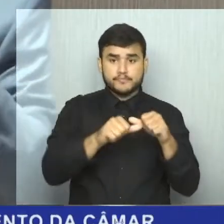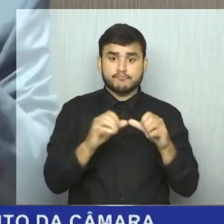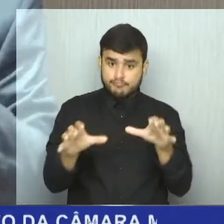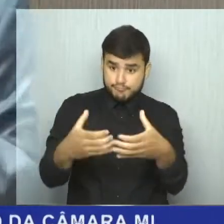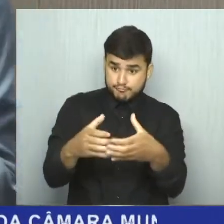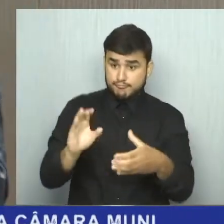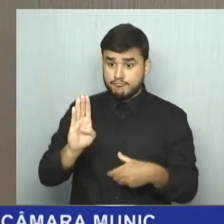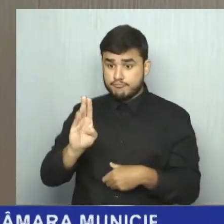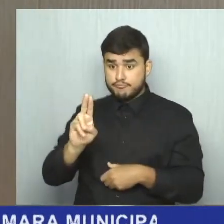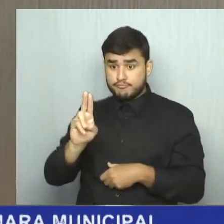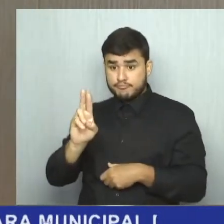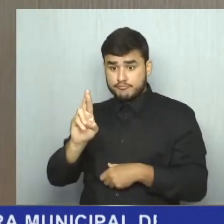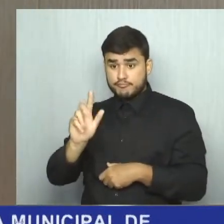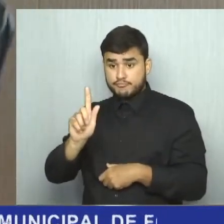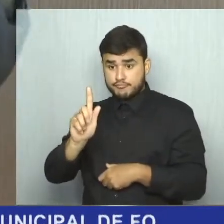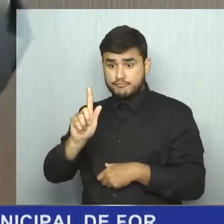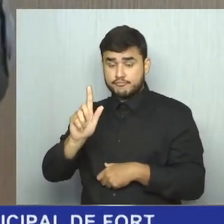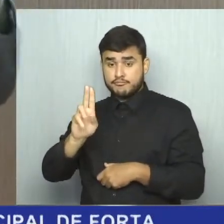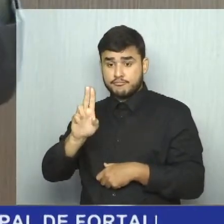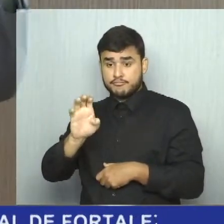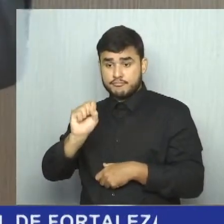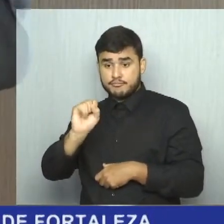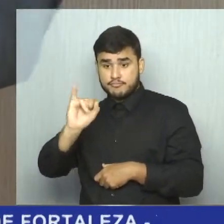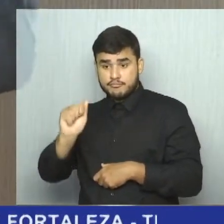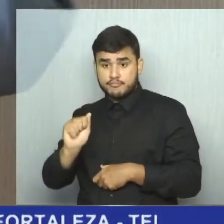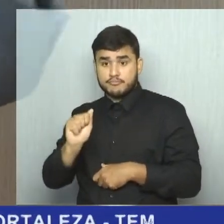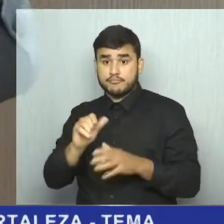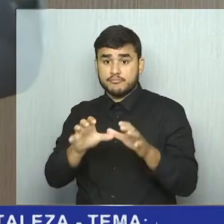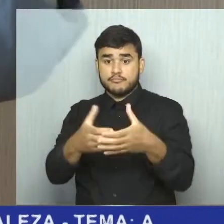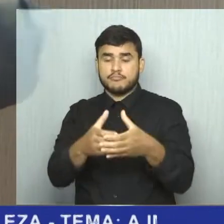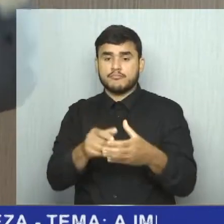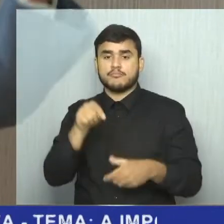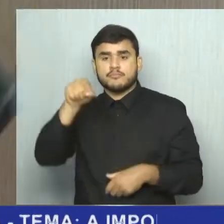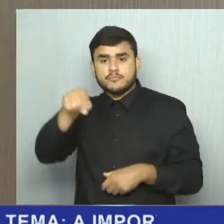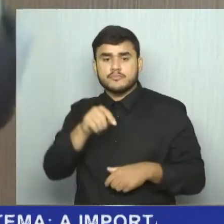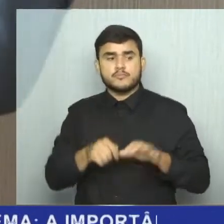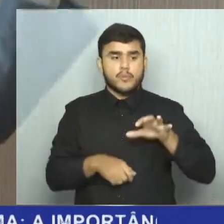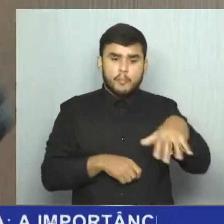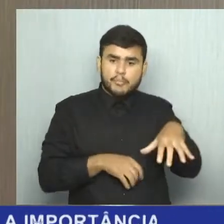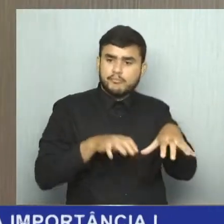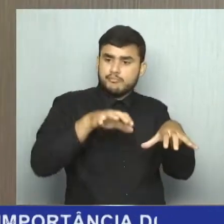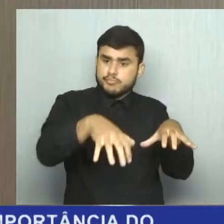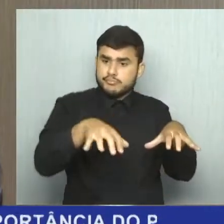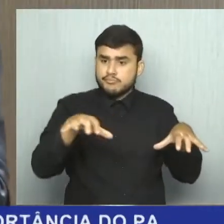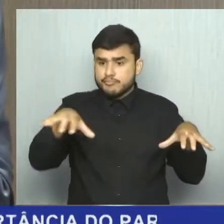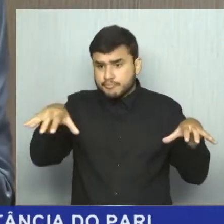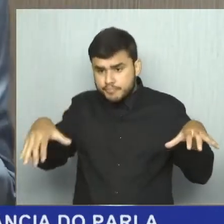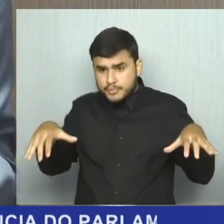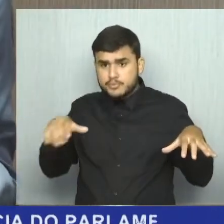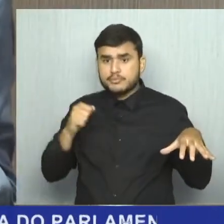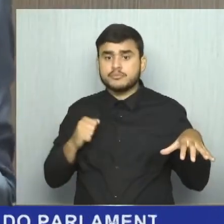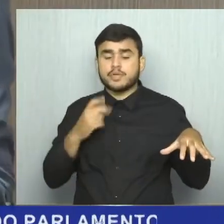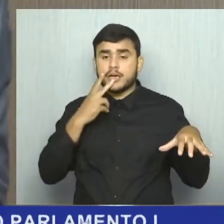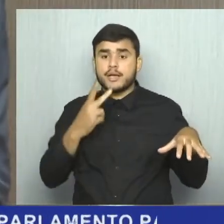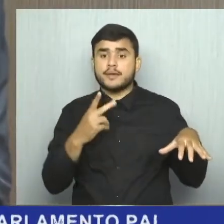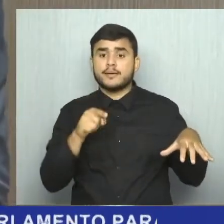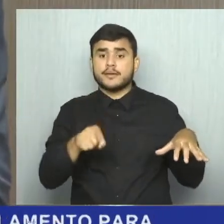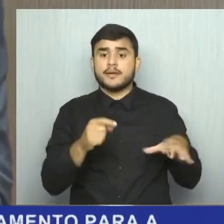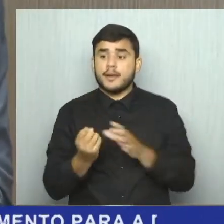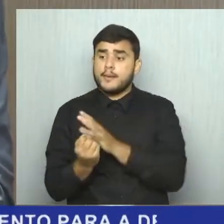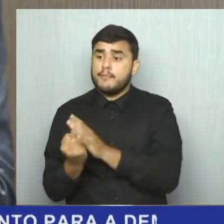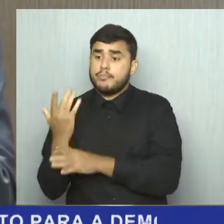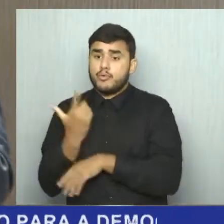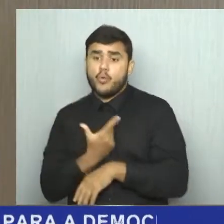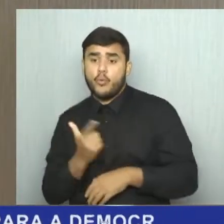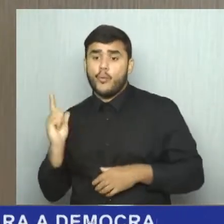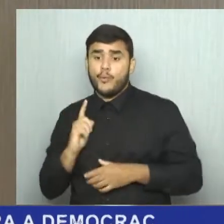essa estratificação da burguesia, do clero, do terceiro estado e do absolutismo. Cria-se a burguesia.